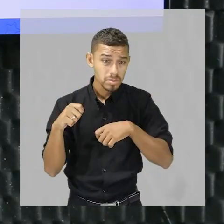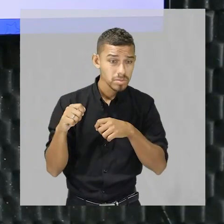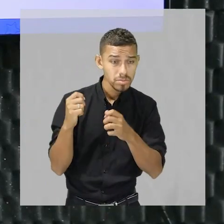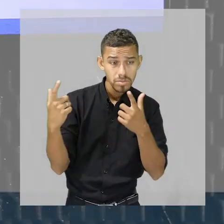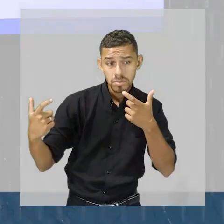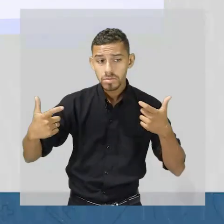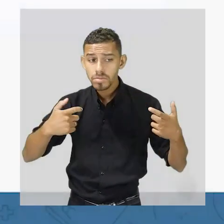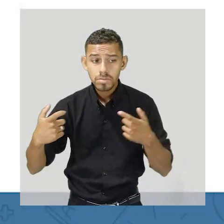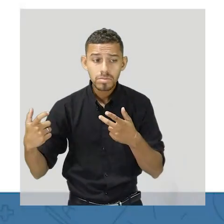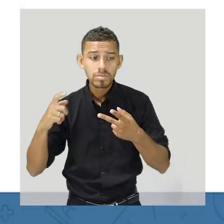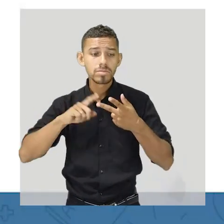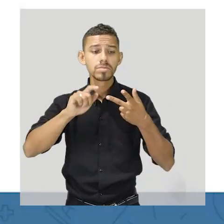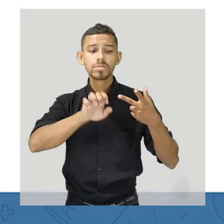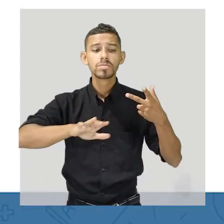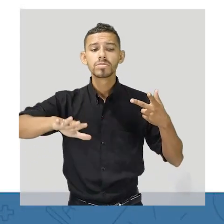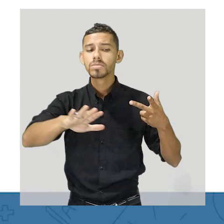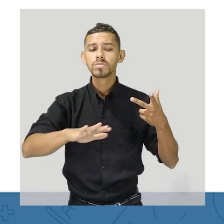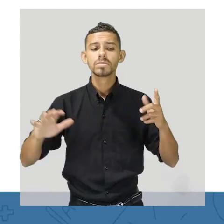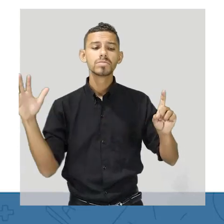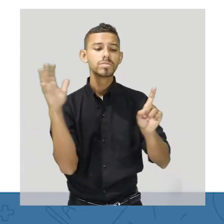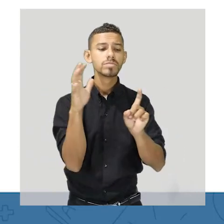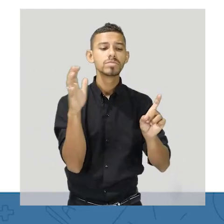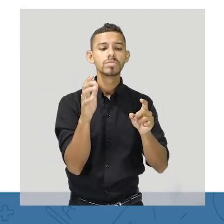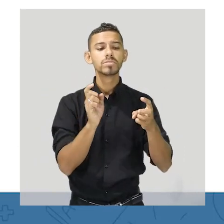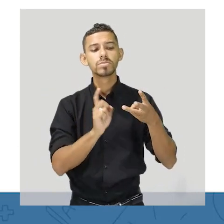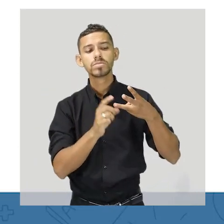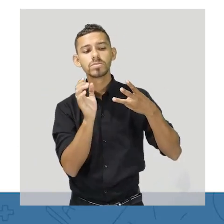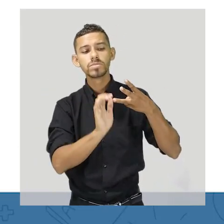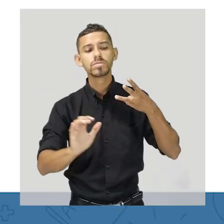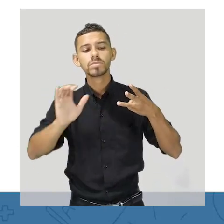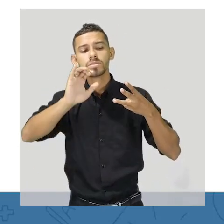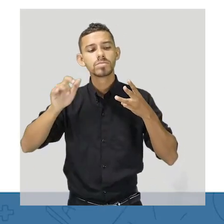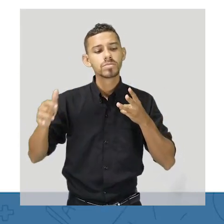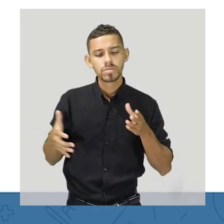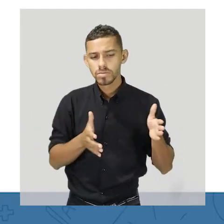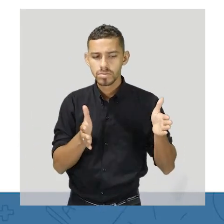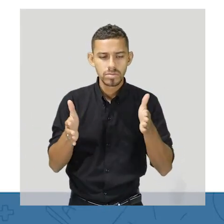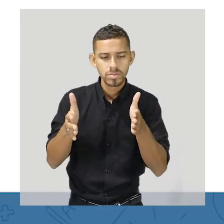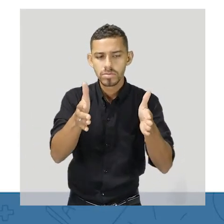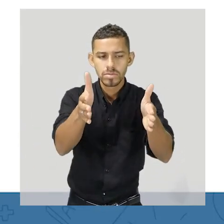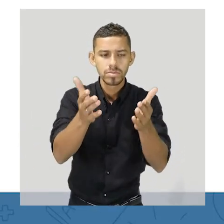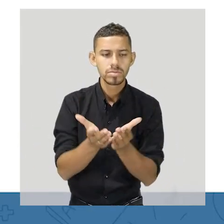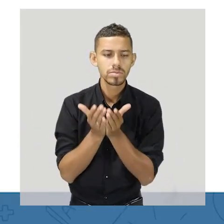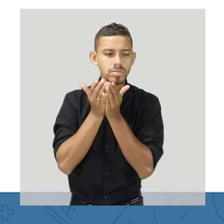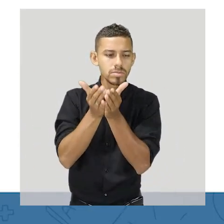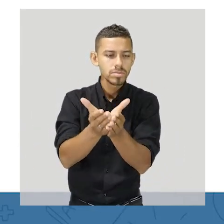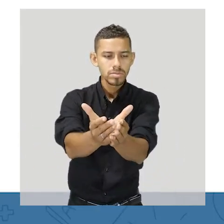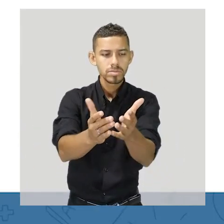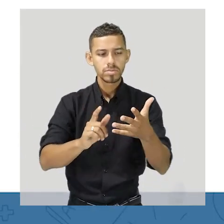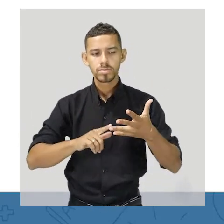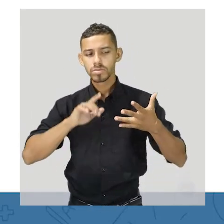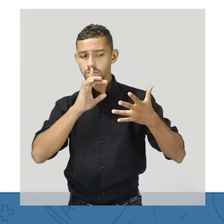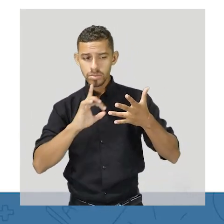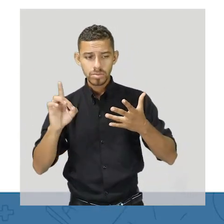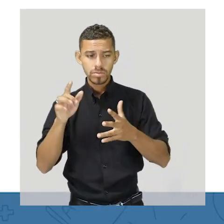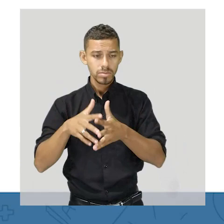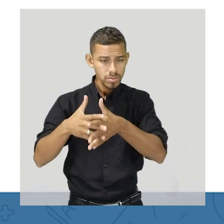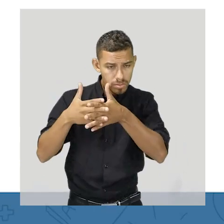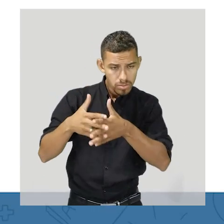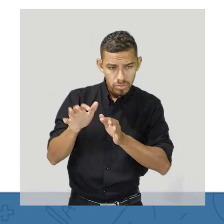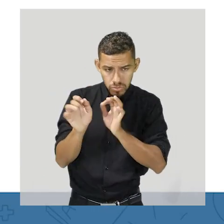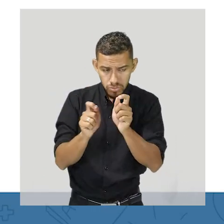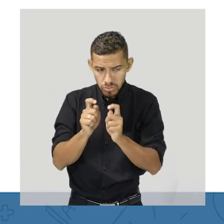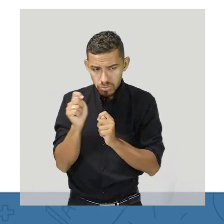do petróleo ou monopólio do comércio. Galerinha, uma dica para ti que tu precisa estar bastante atento. As